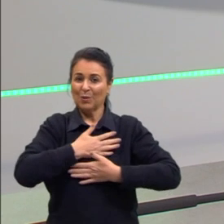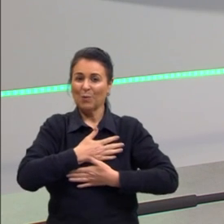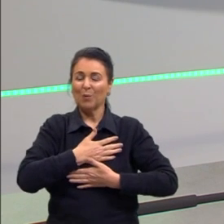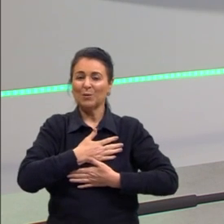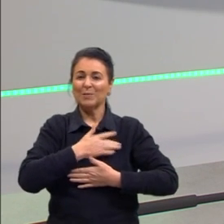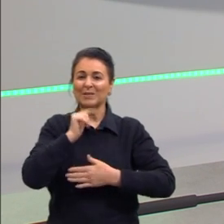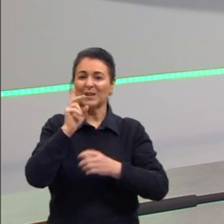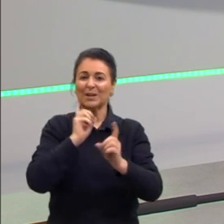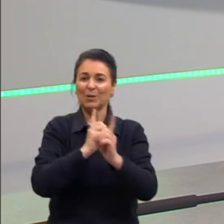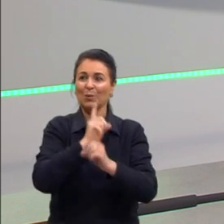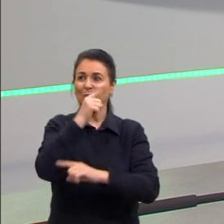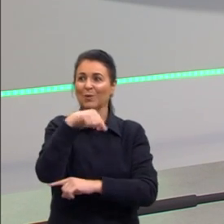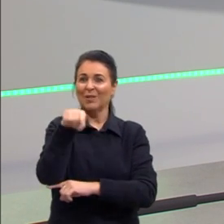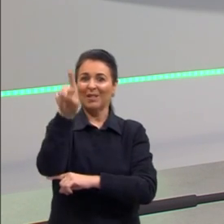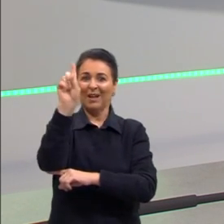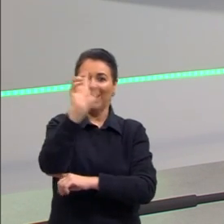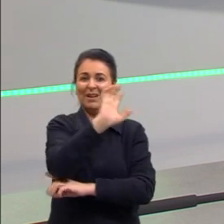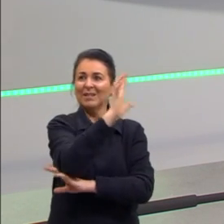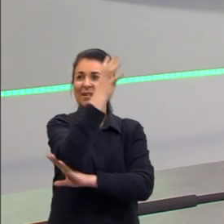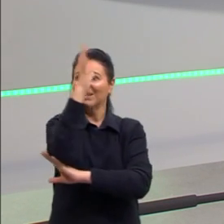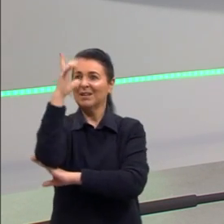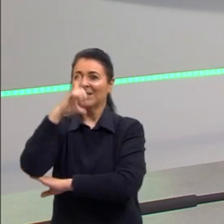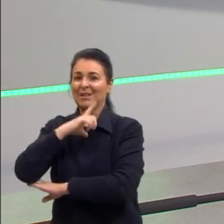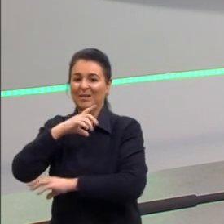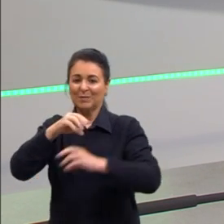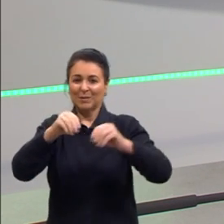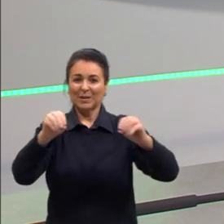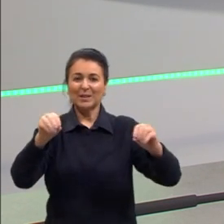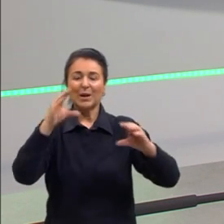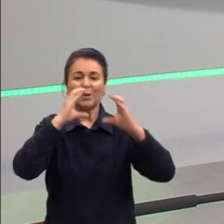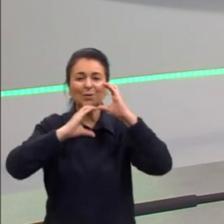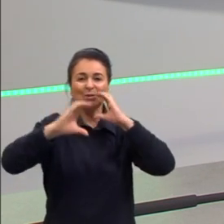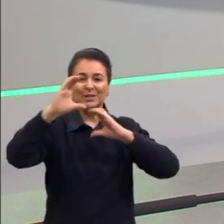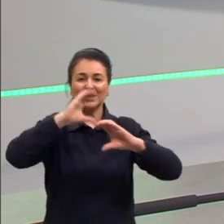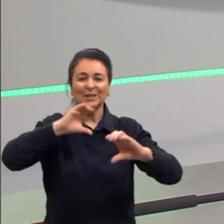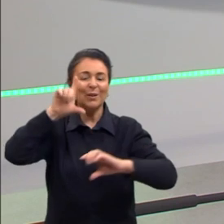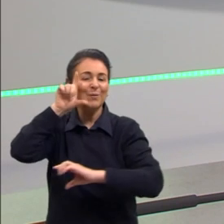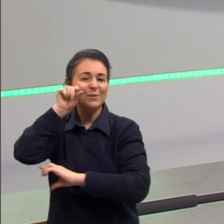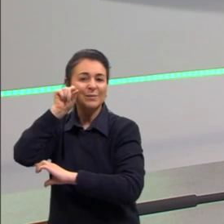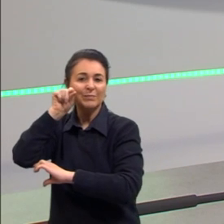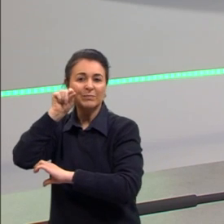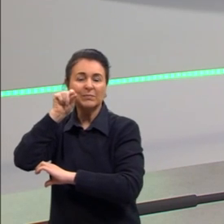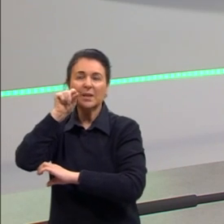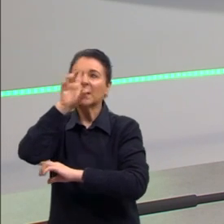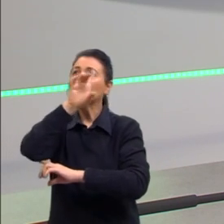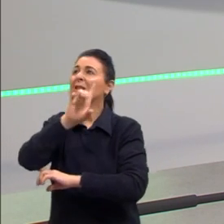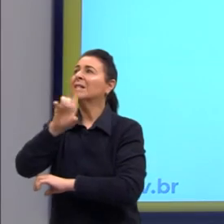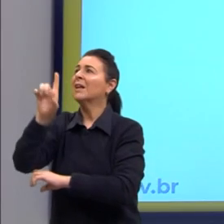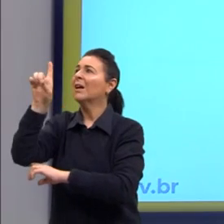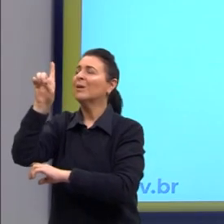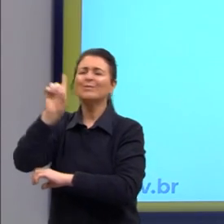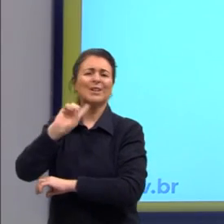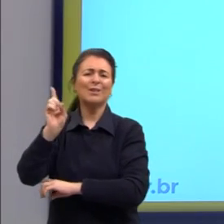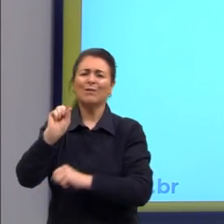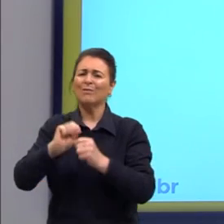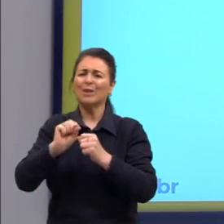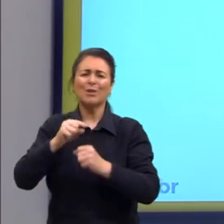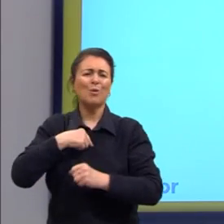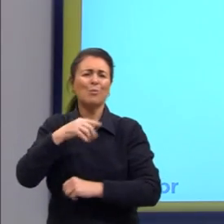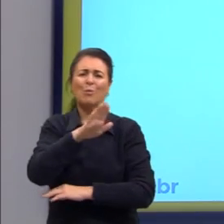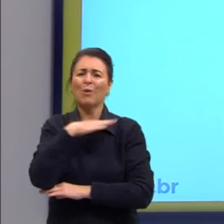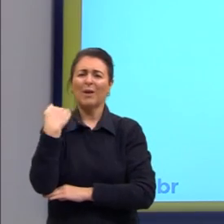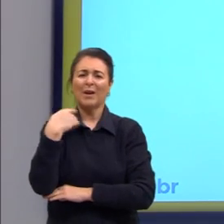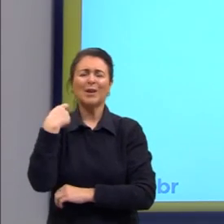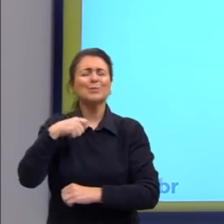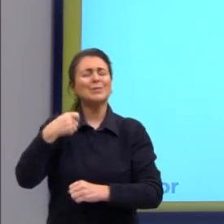Minha terra tem palmeiras, onde canto o sabiá. Não permita, Deus que eu morra, sem que eu volte